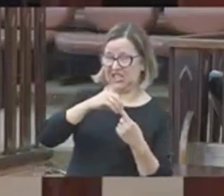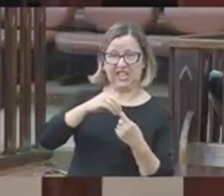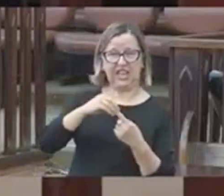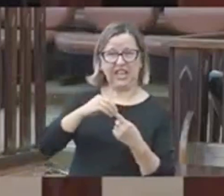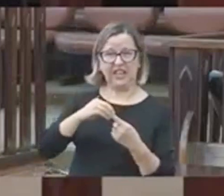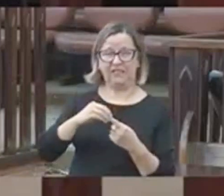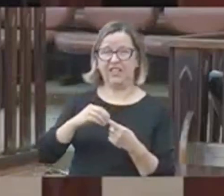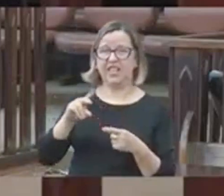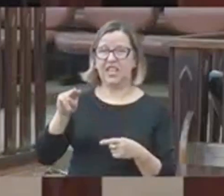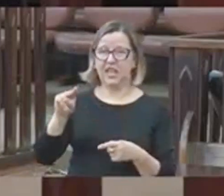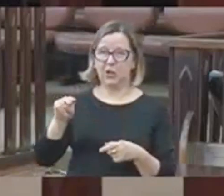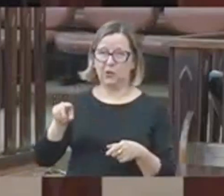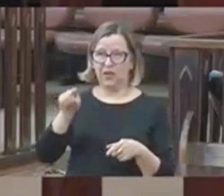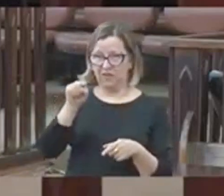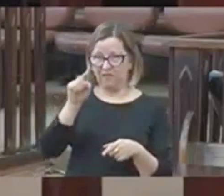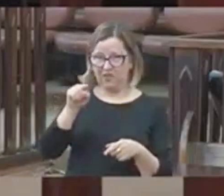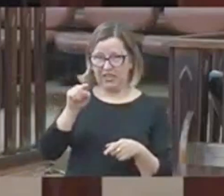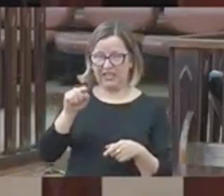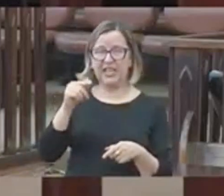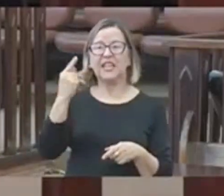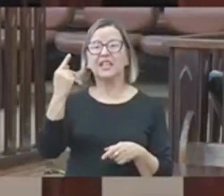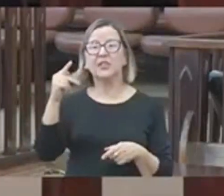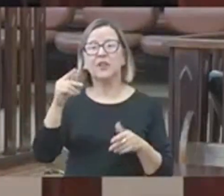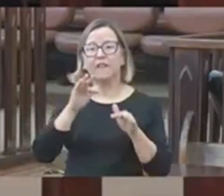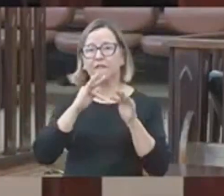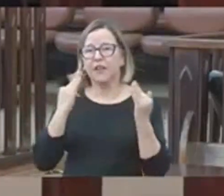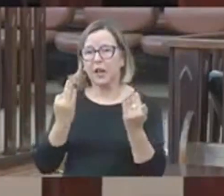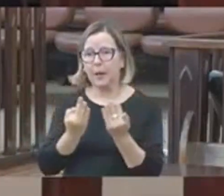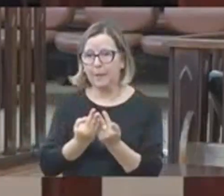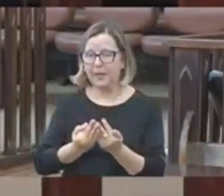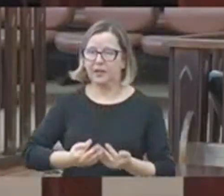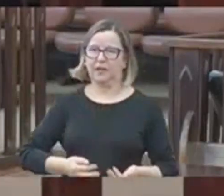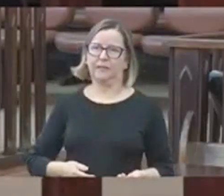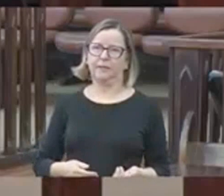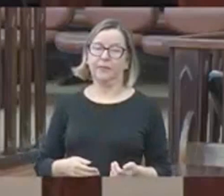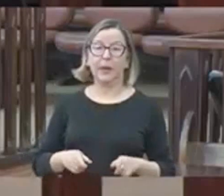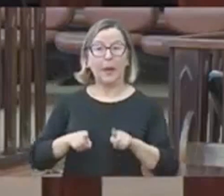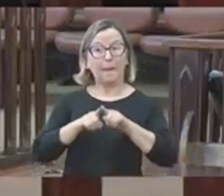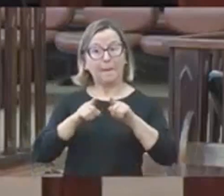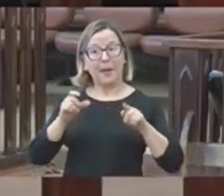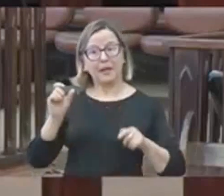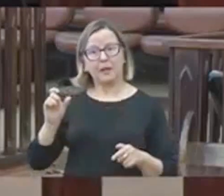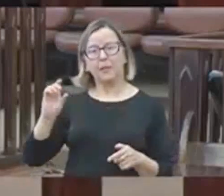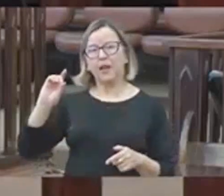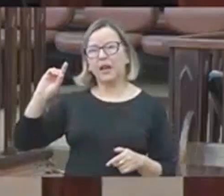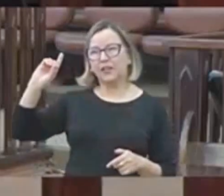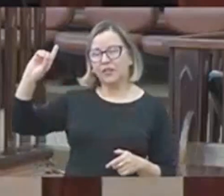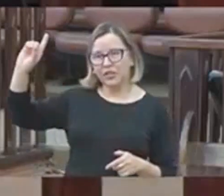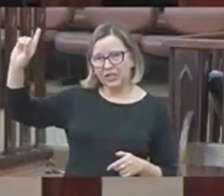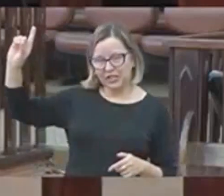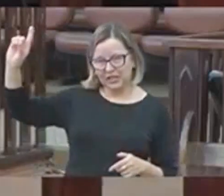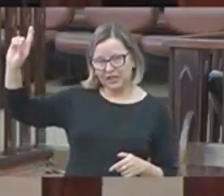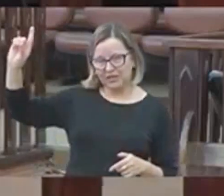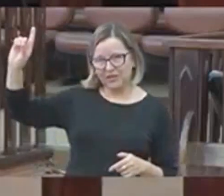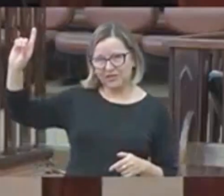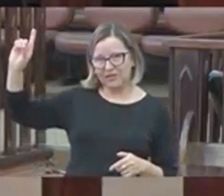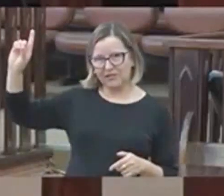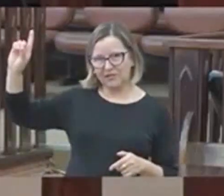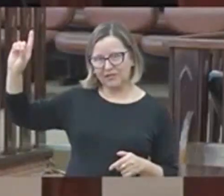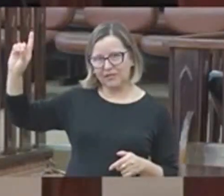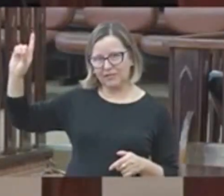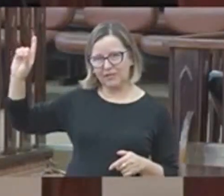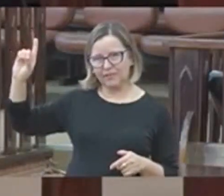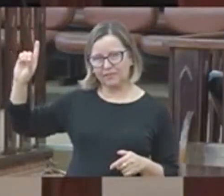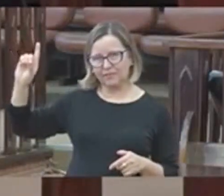nossa sociedade. Enquanto a palavra de Deus, sem nenhum resquício